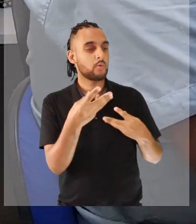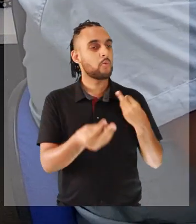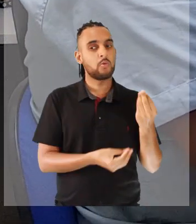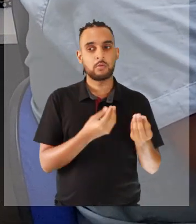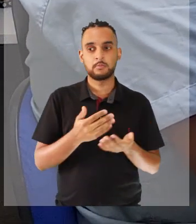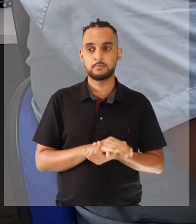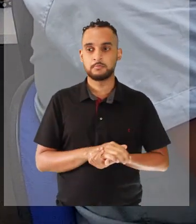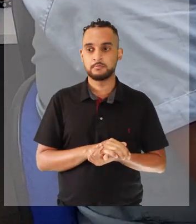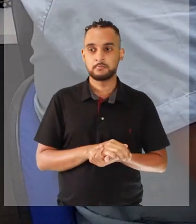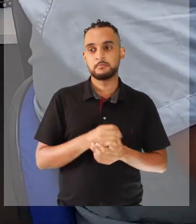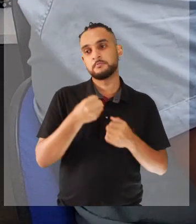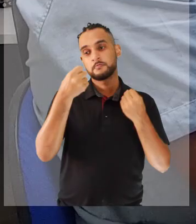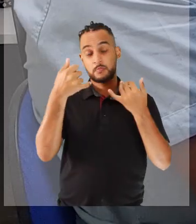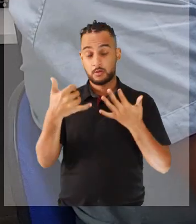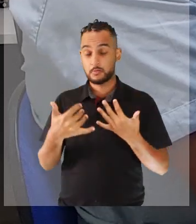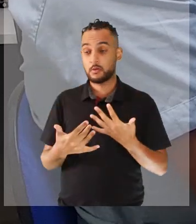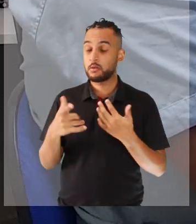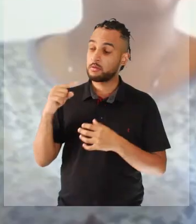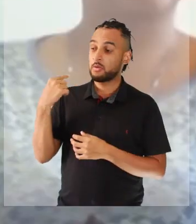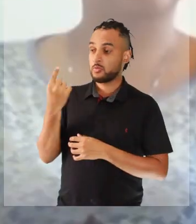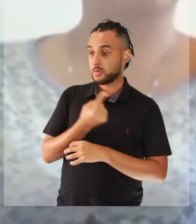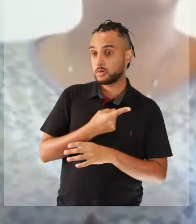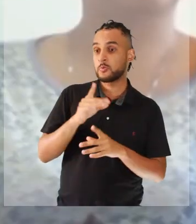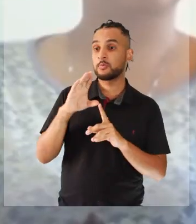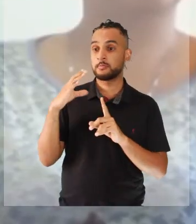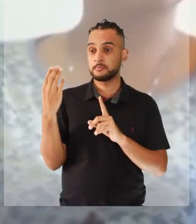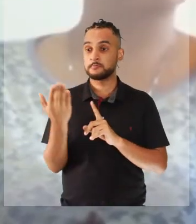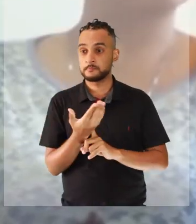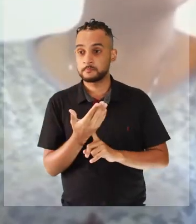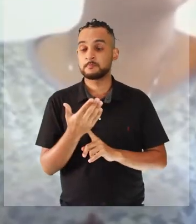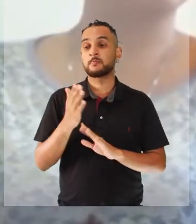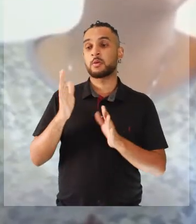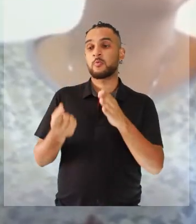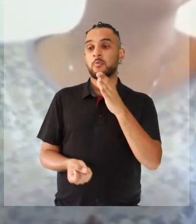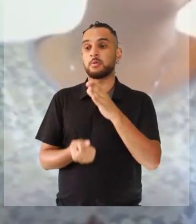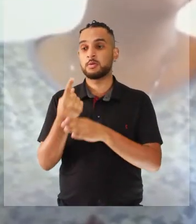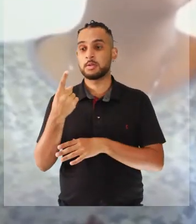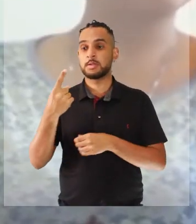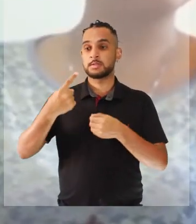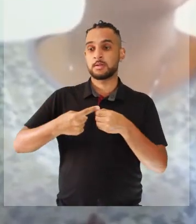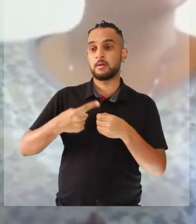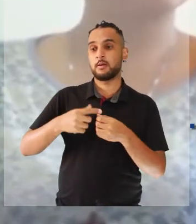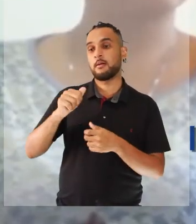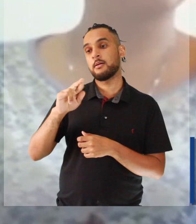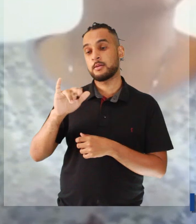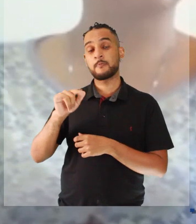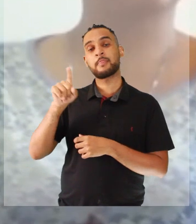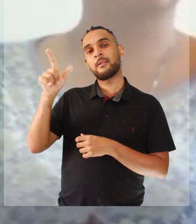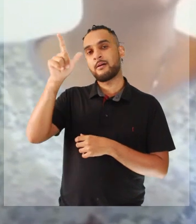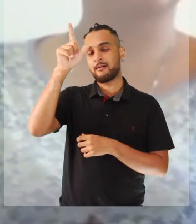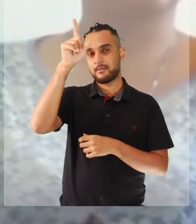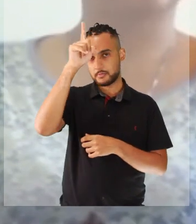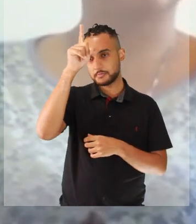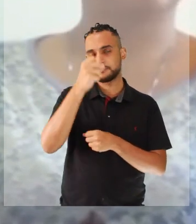a congregação, de onde ela surgiu. Falando um pouquinho da nossa congregação, né, ela foi fundada na cidade